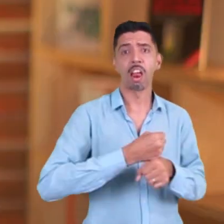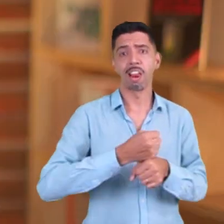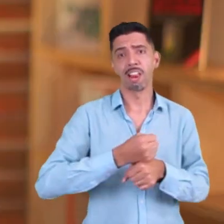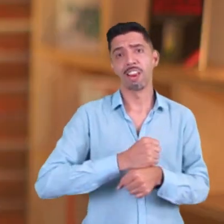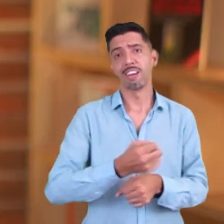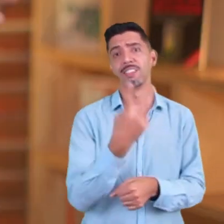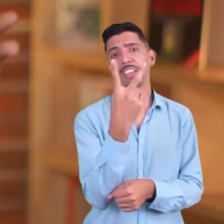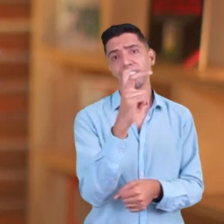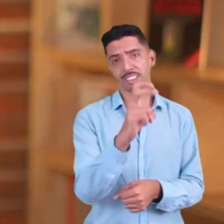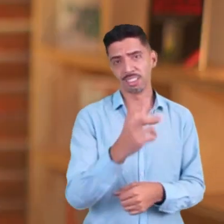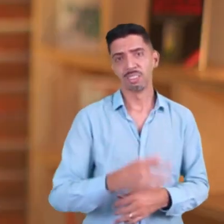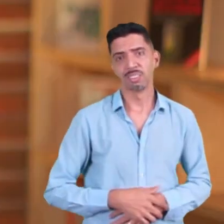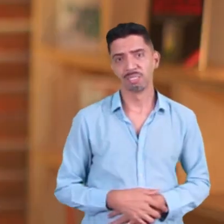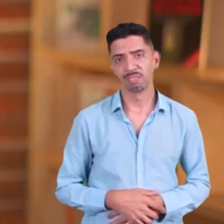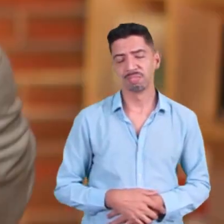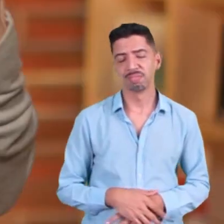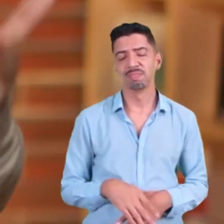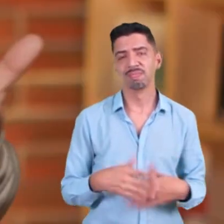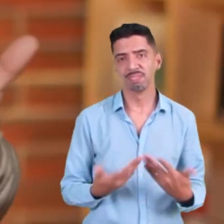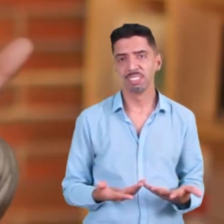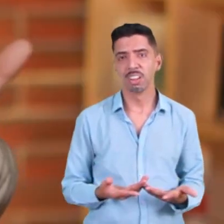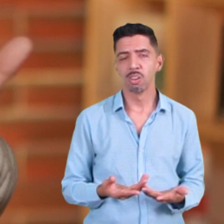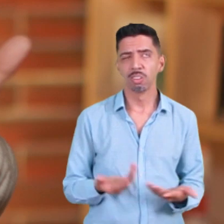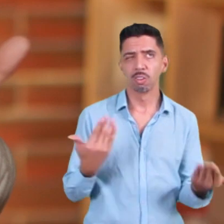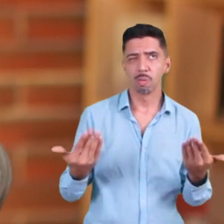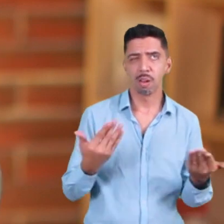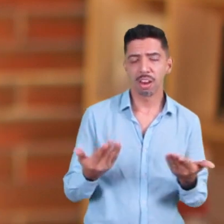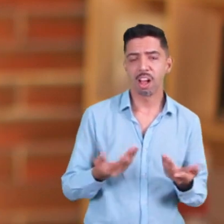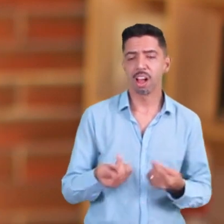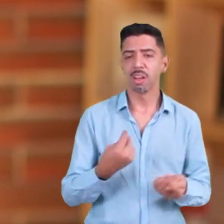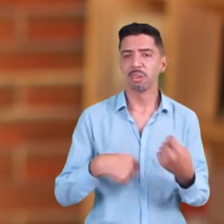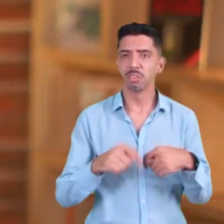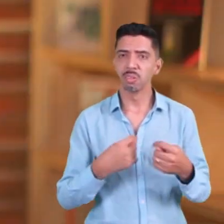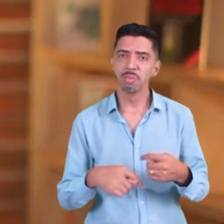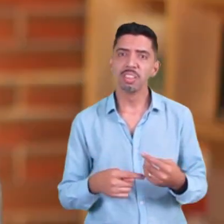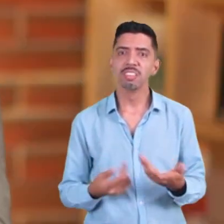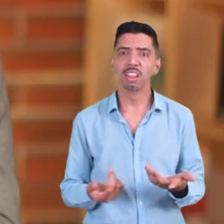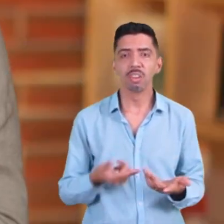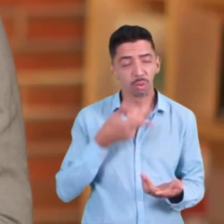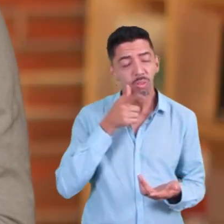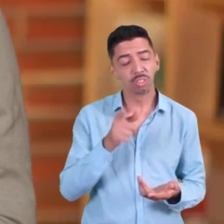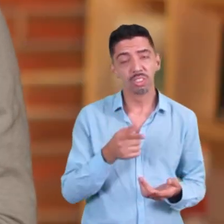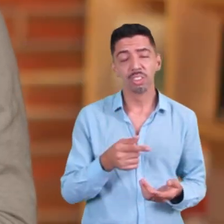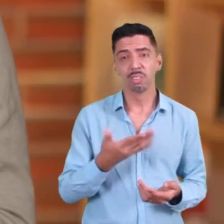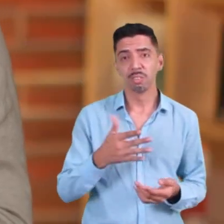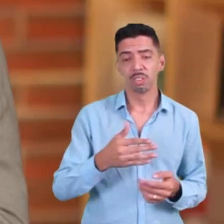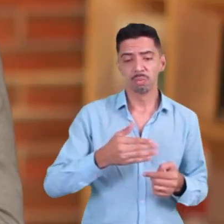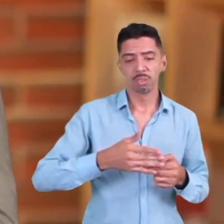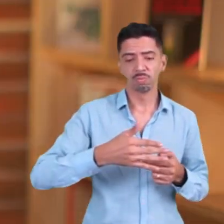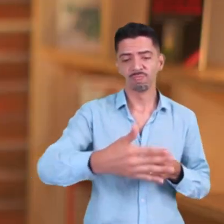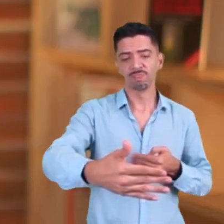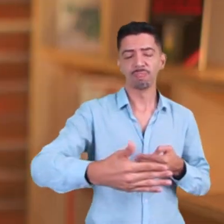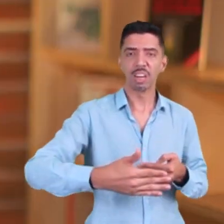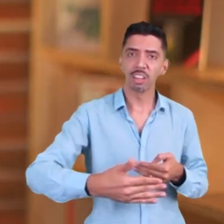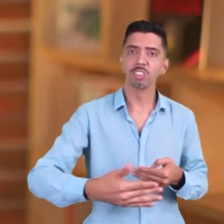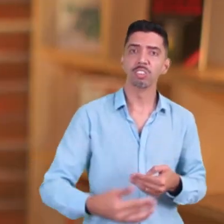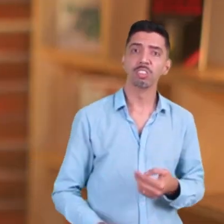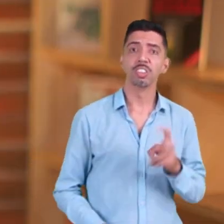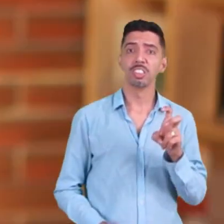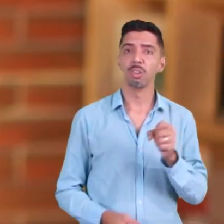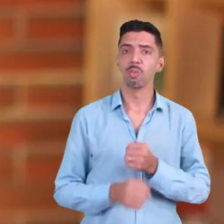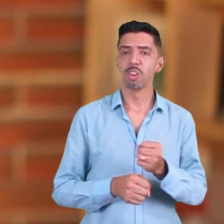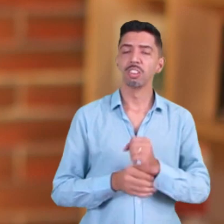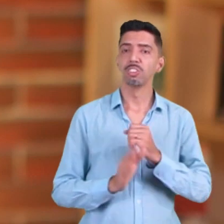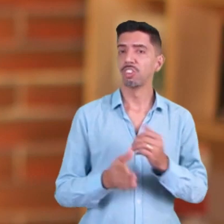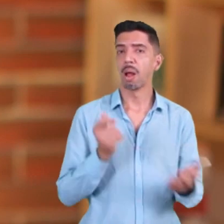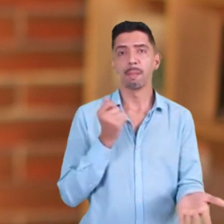O investimento vai ser pago em 5 anos. Então estou pensando não hoje, e sim há mais de 20 anos. Isso